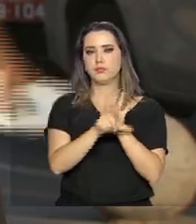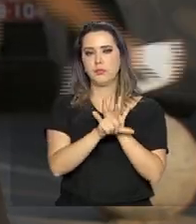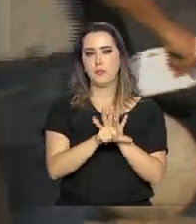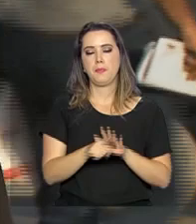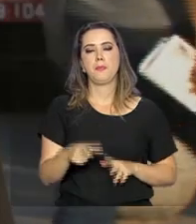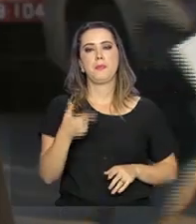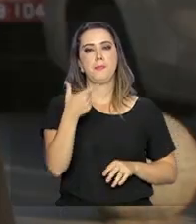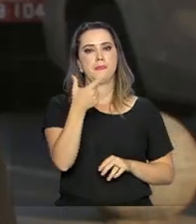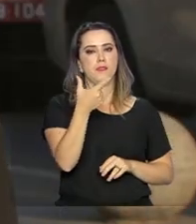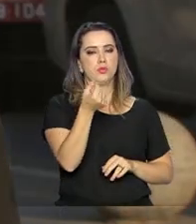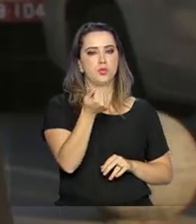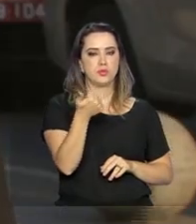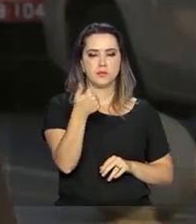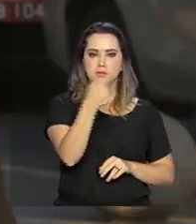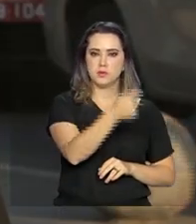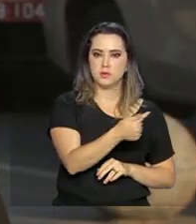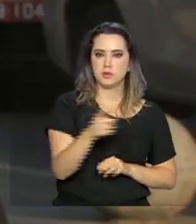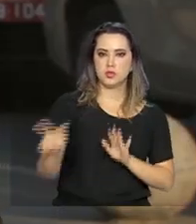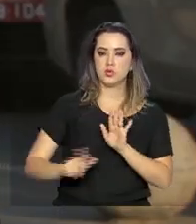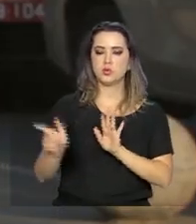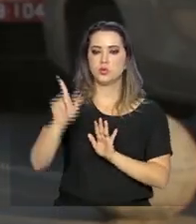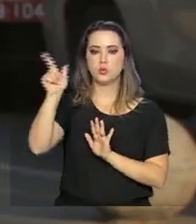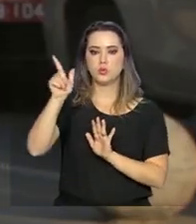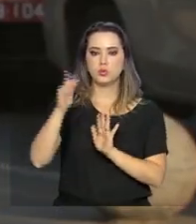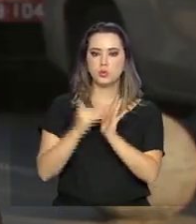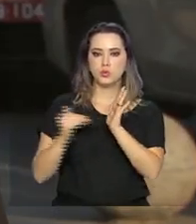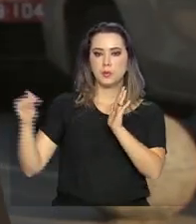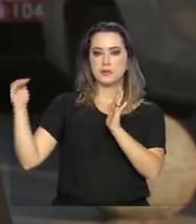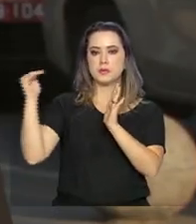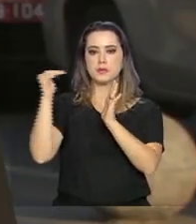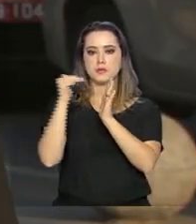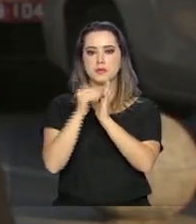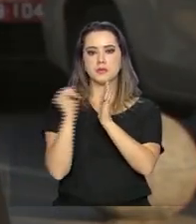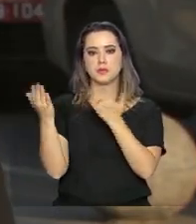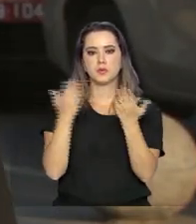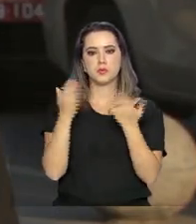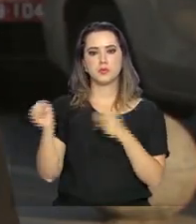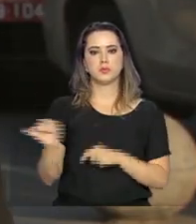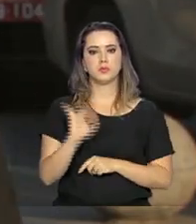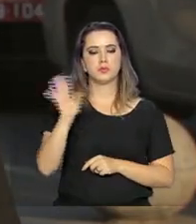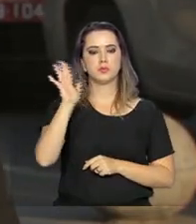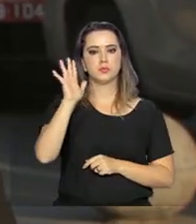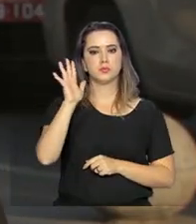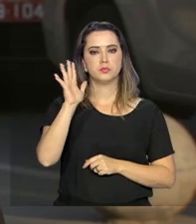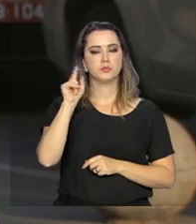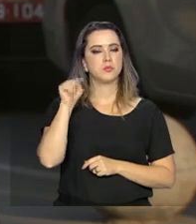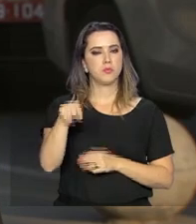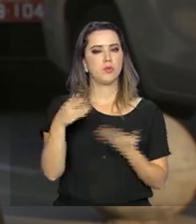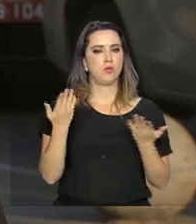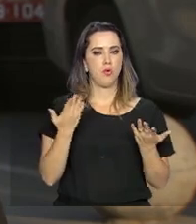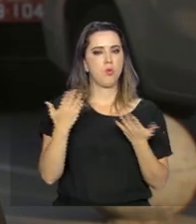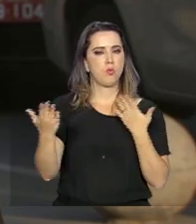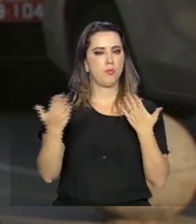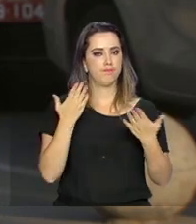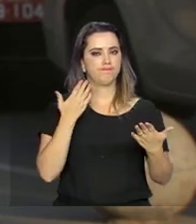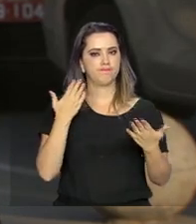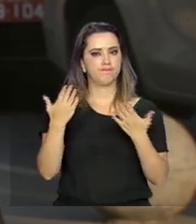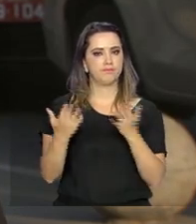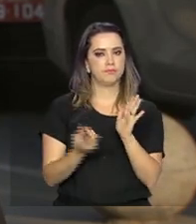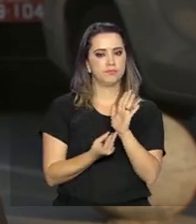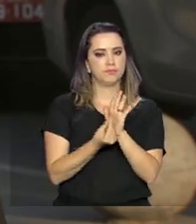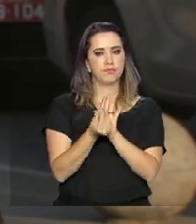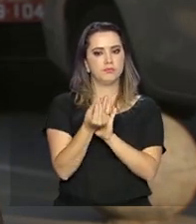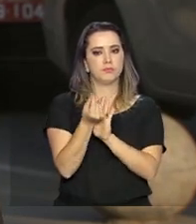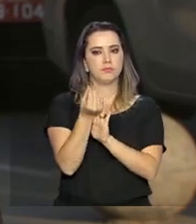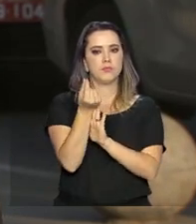segundo ano seguido que os lucros do fgts são maiores do que a inflação o rendimento do fundo no ano passado